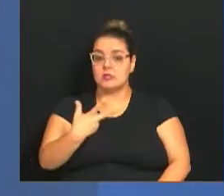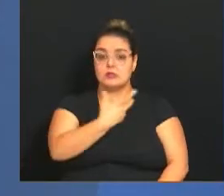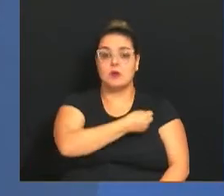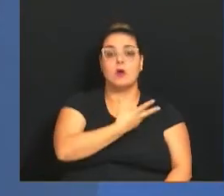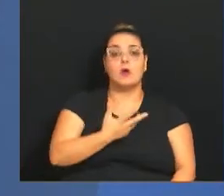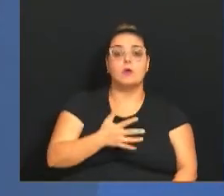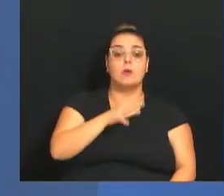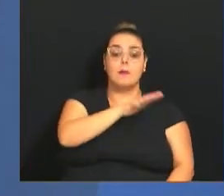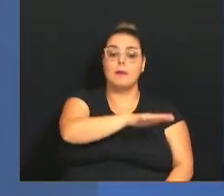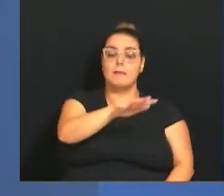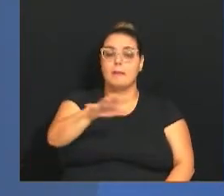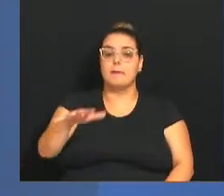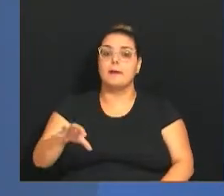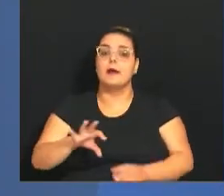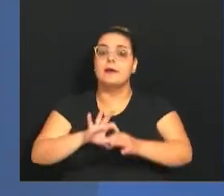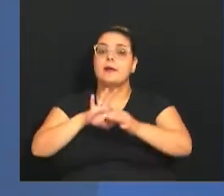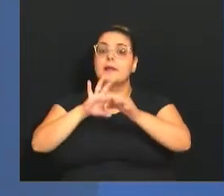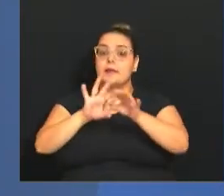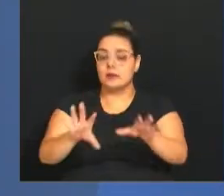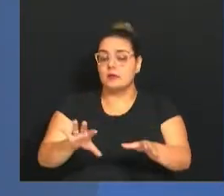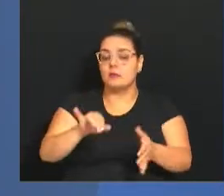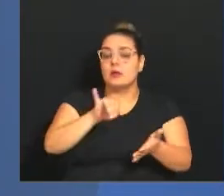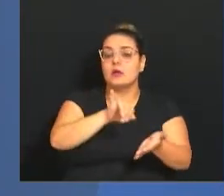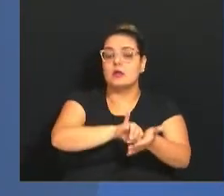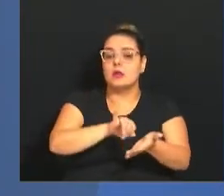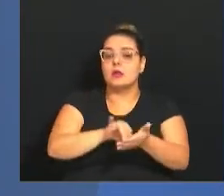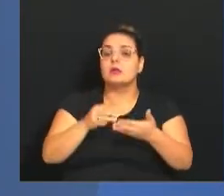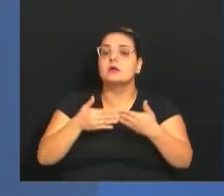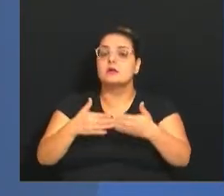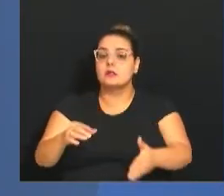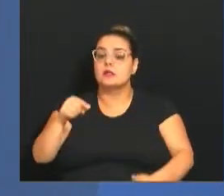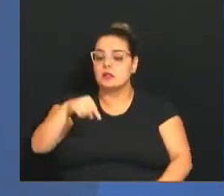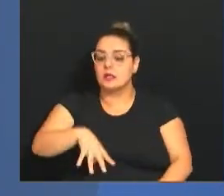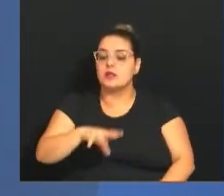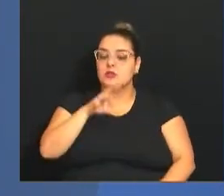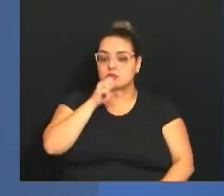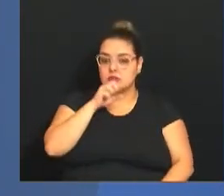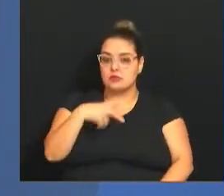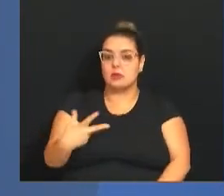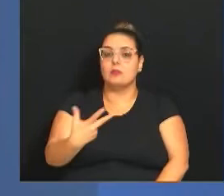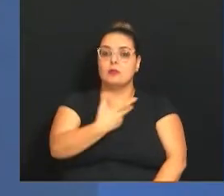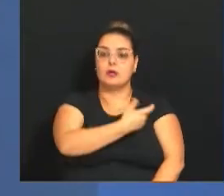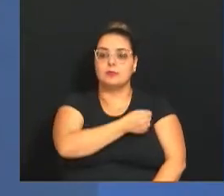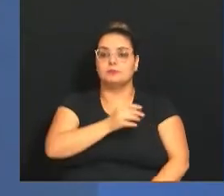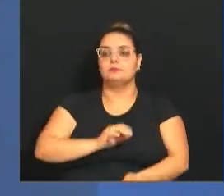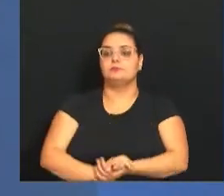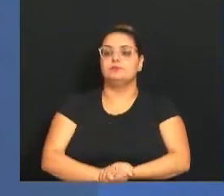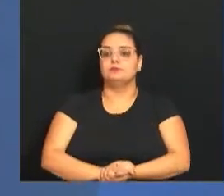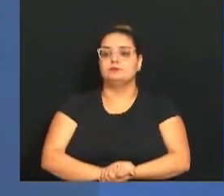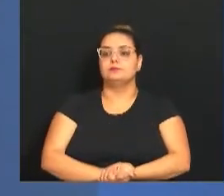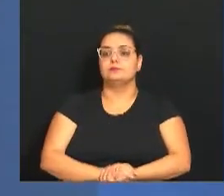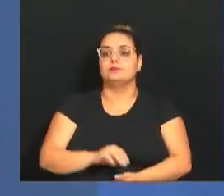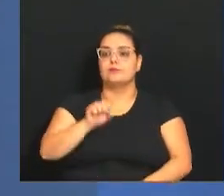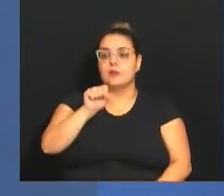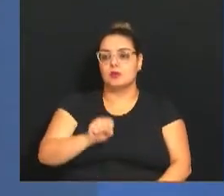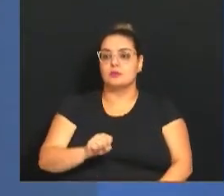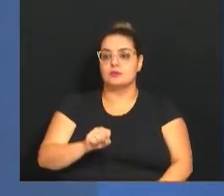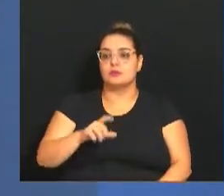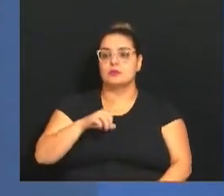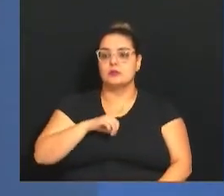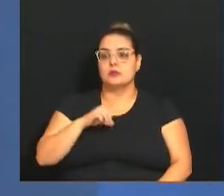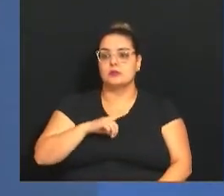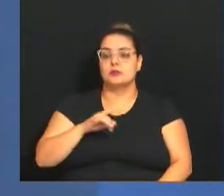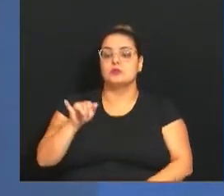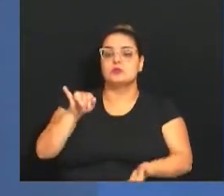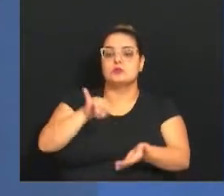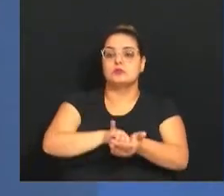quais são os centros de saúde que estarão abertos neste sábado para vacinação. Na região sul, olha, nós temos o Centro de